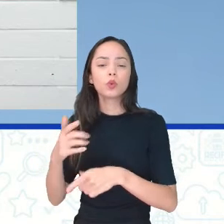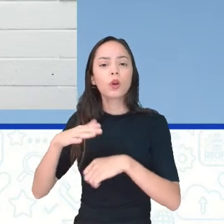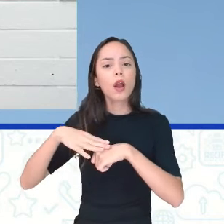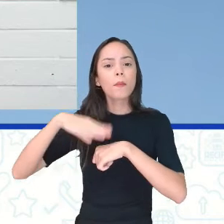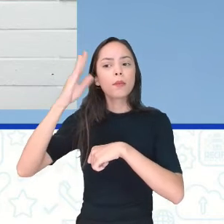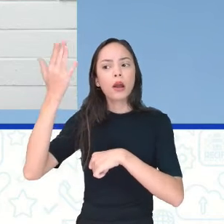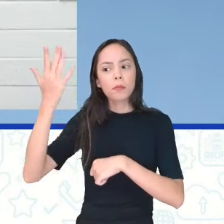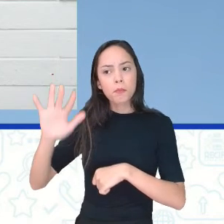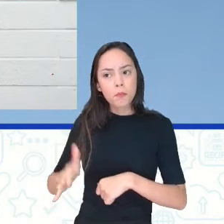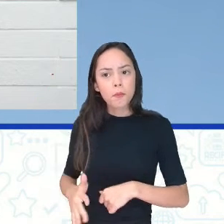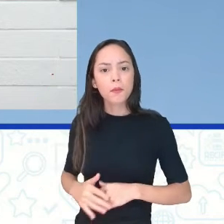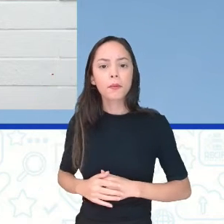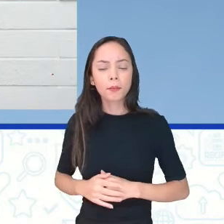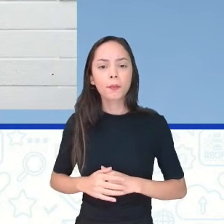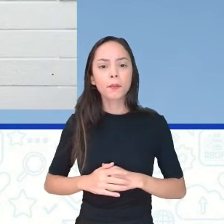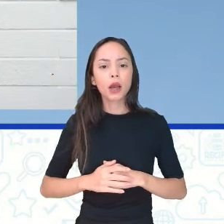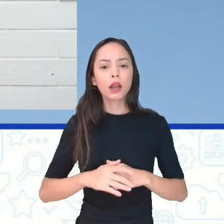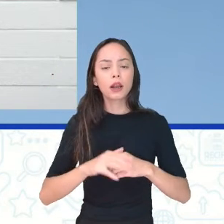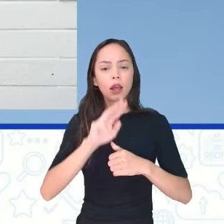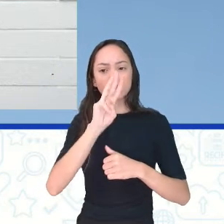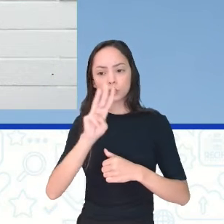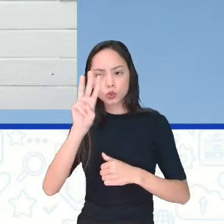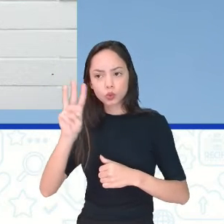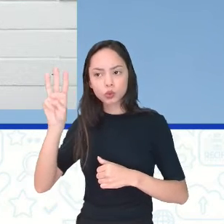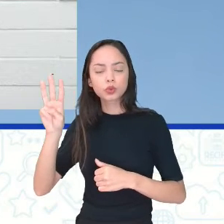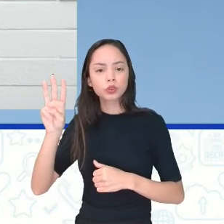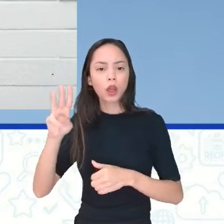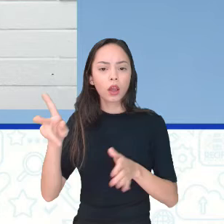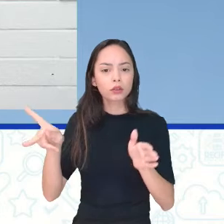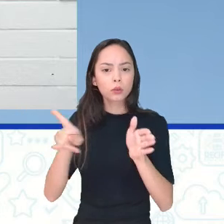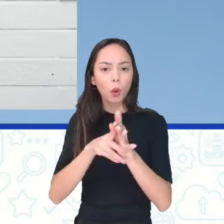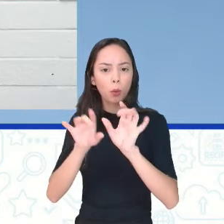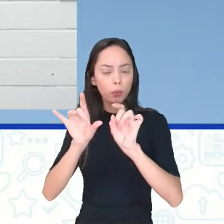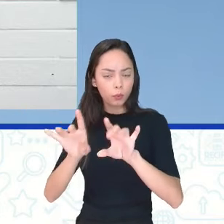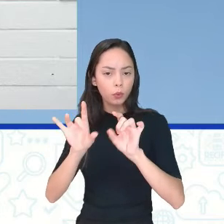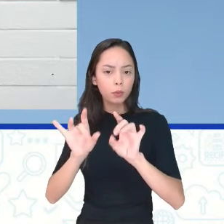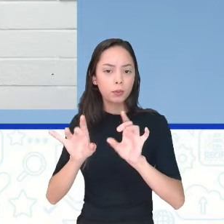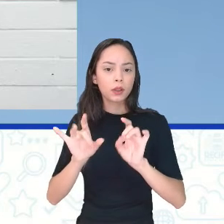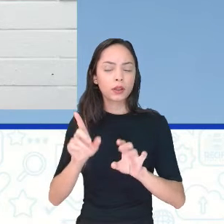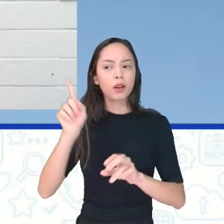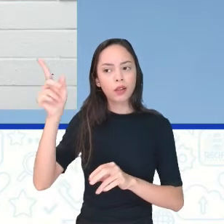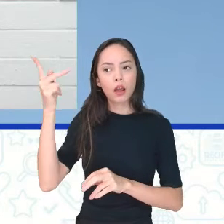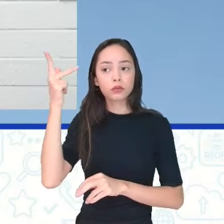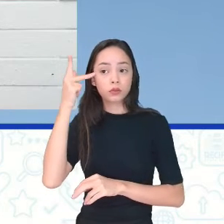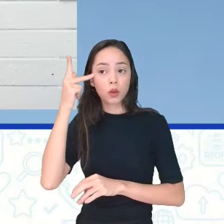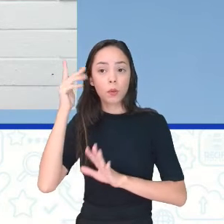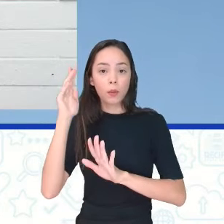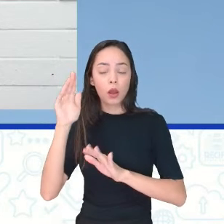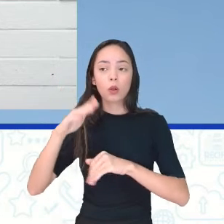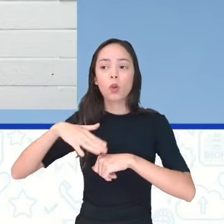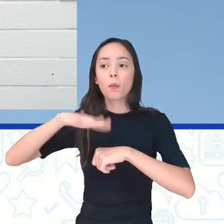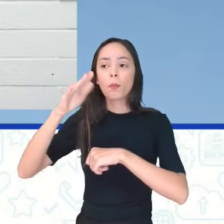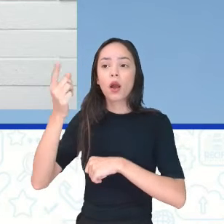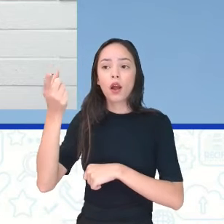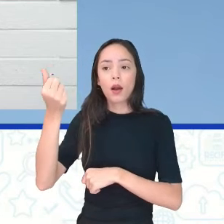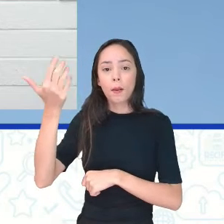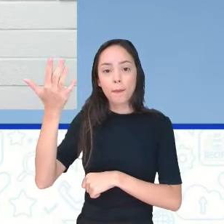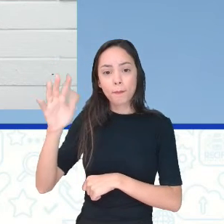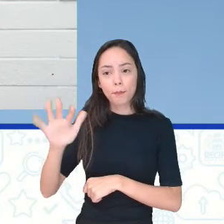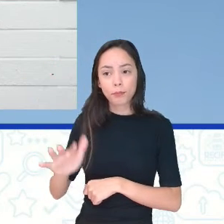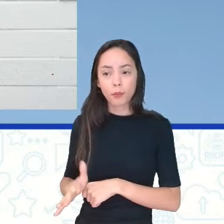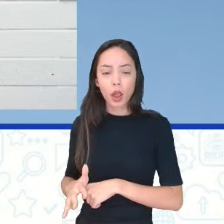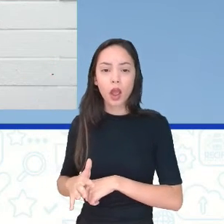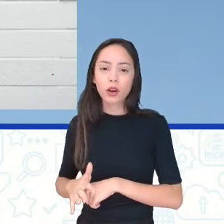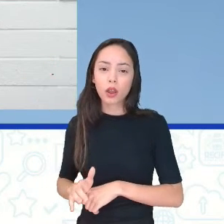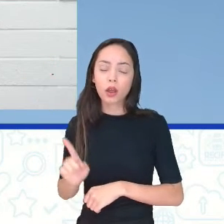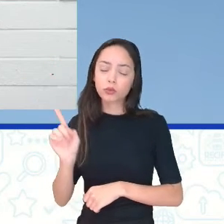tinha nesse site, né, que é um site de imobiliária e tal, de São Paulo também. O bairro mais barato que tinha lá, com certeza não é o mais barato